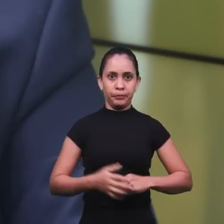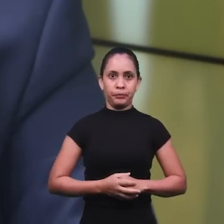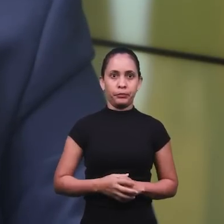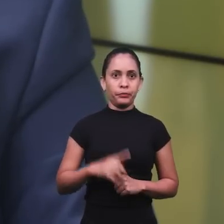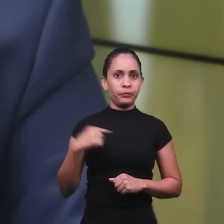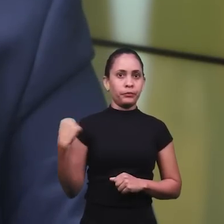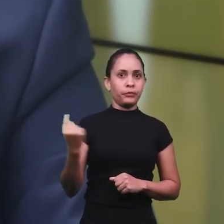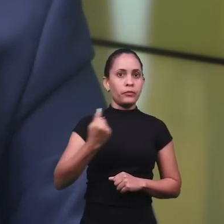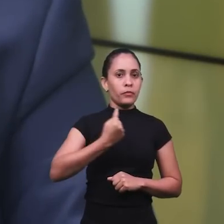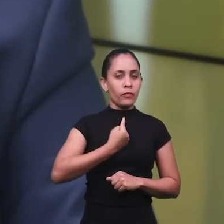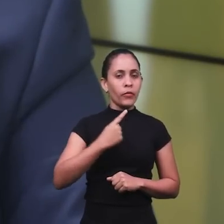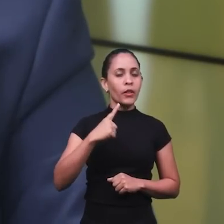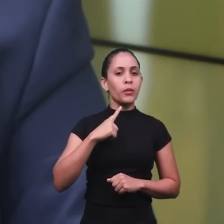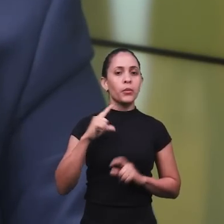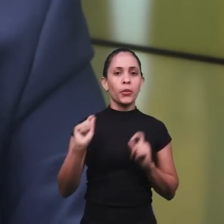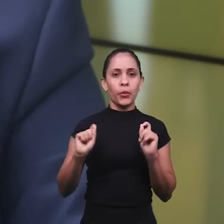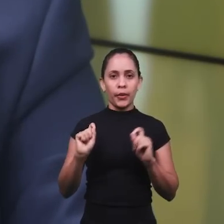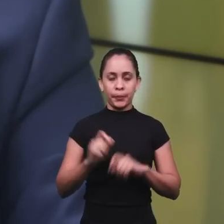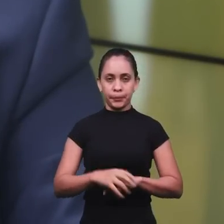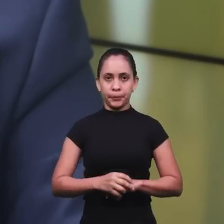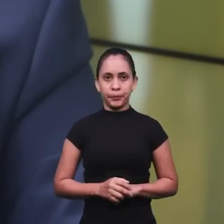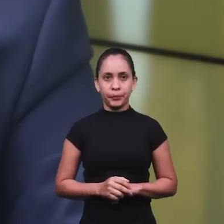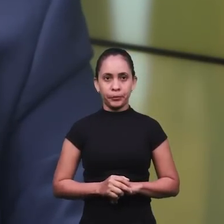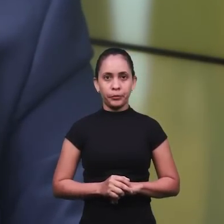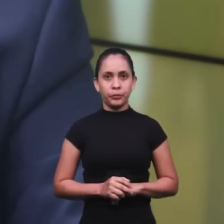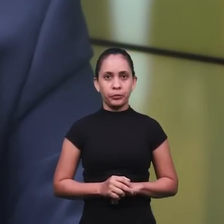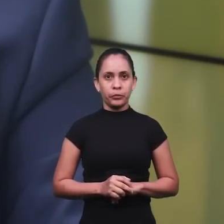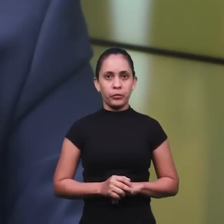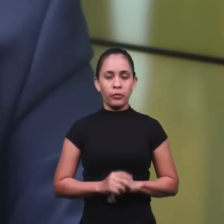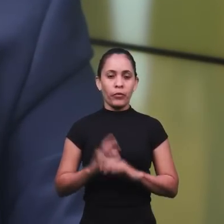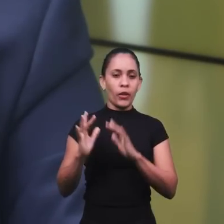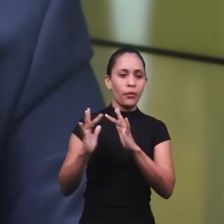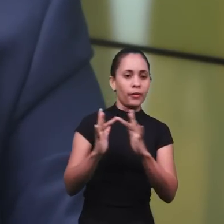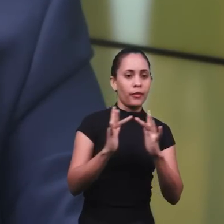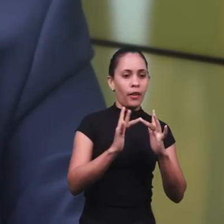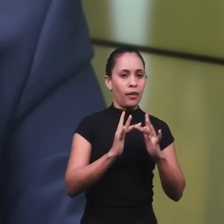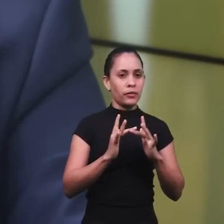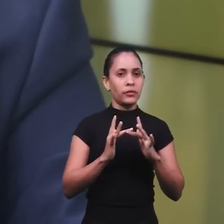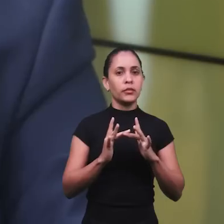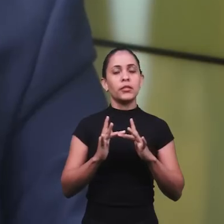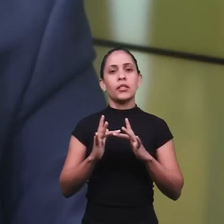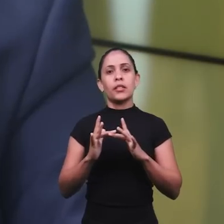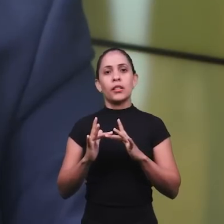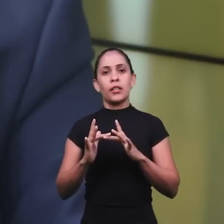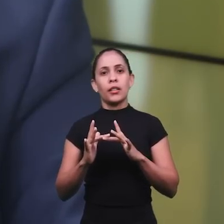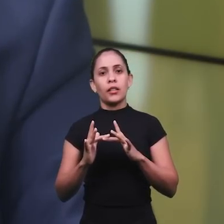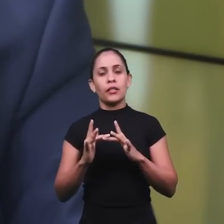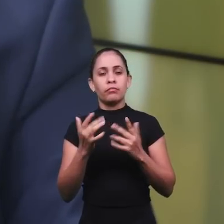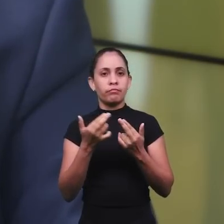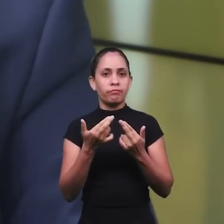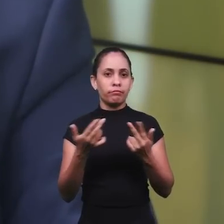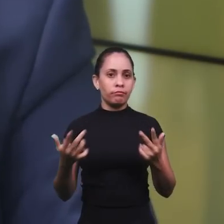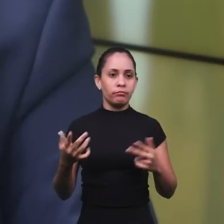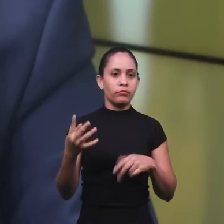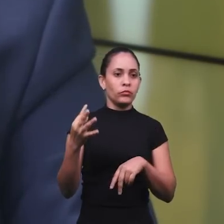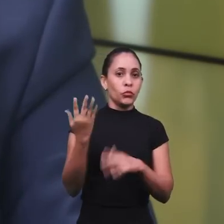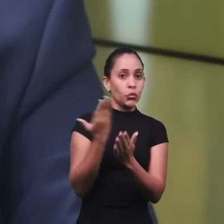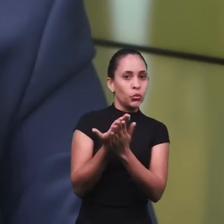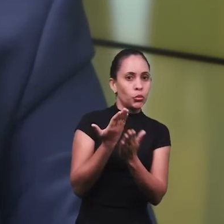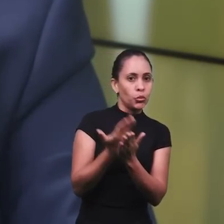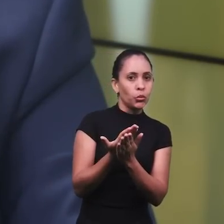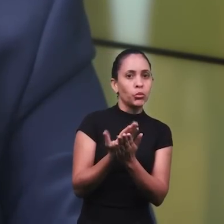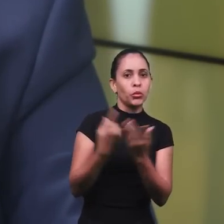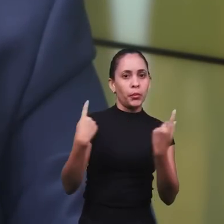Então, nós somos submetidos ao contato com teorias de diversos tipos, que precisamos